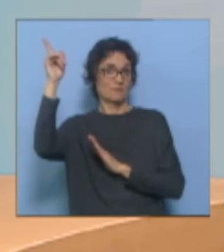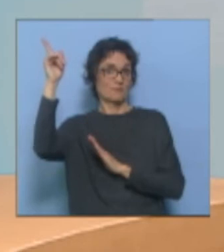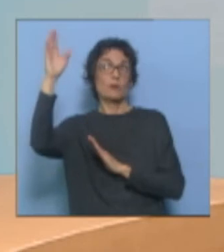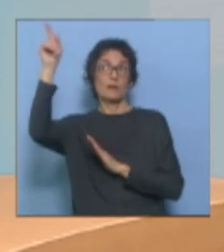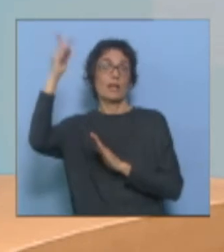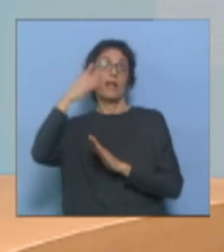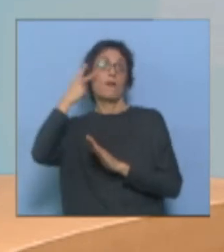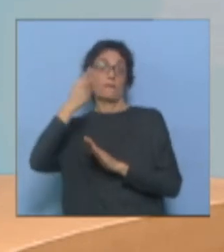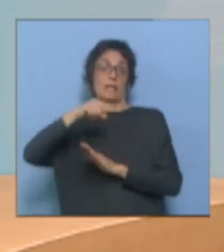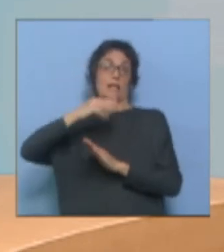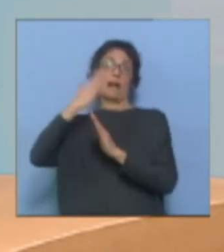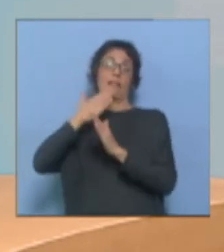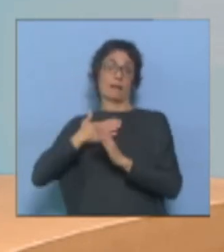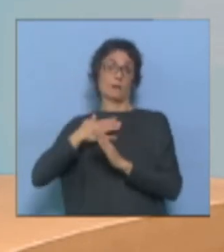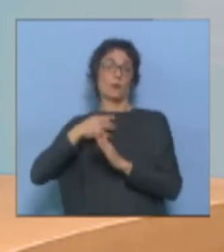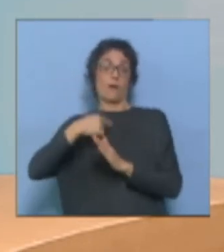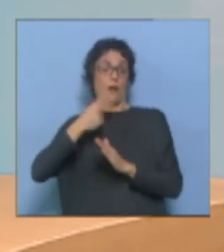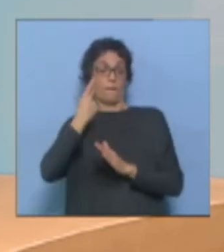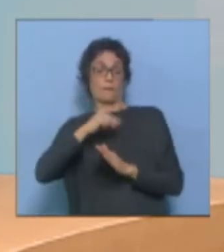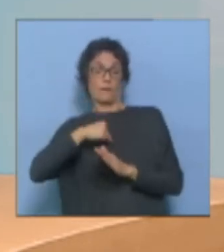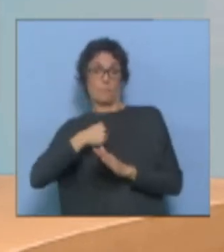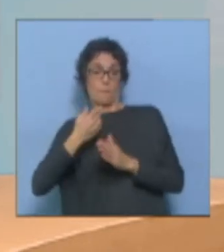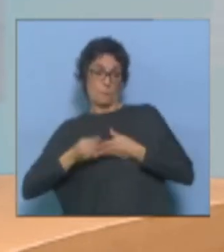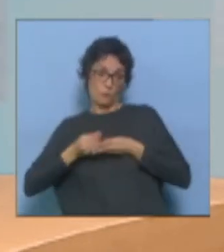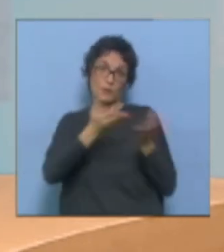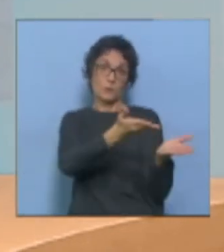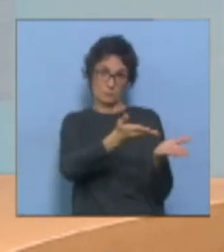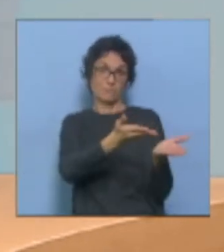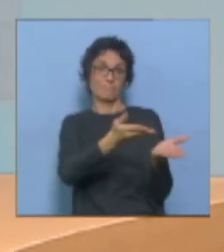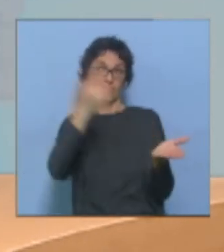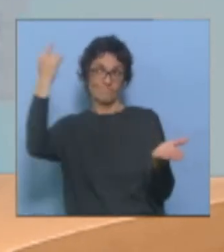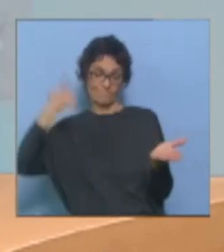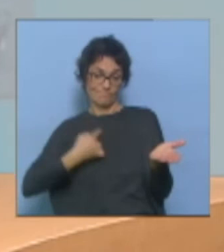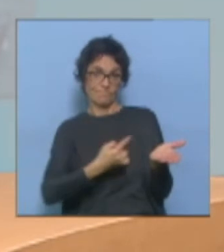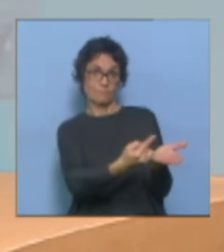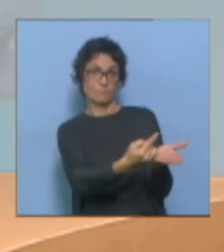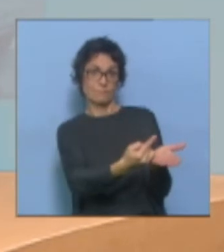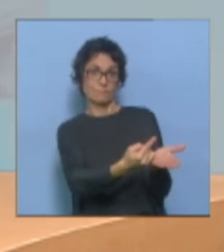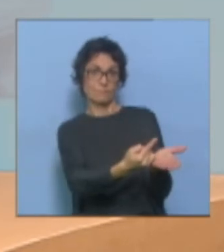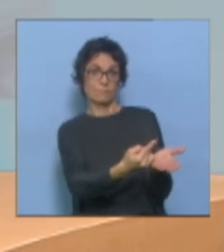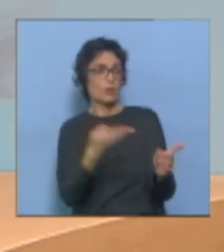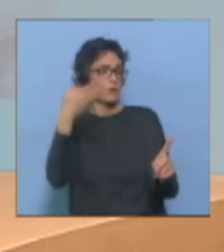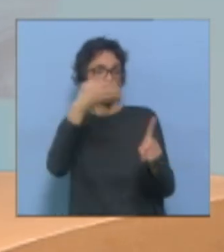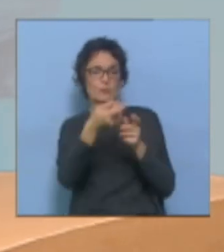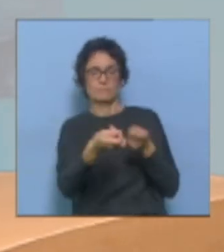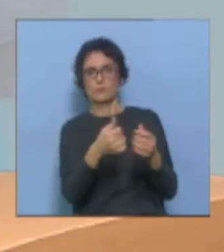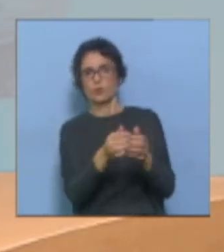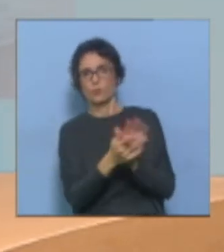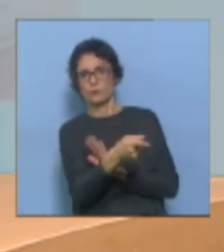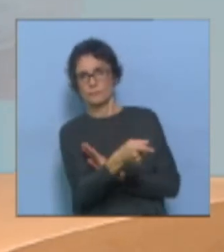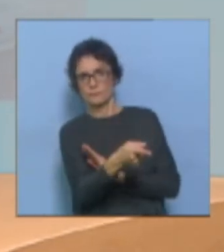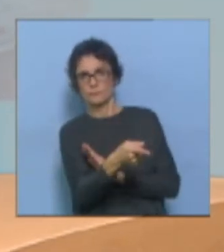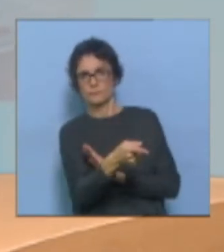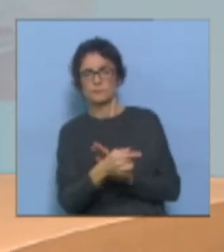portanto, e aqui está toda a dinâmica própria da missão. Porque aquilo